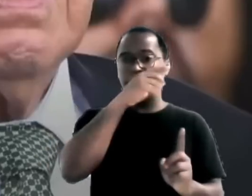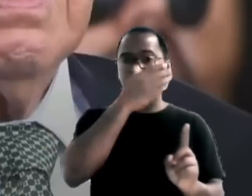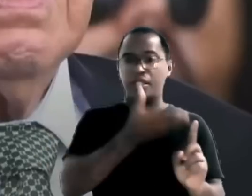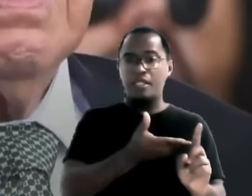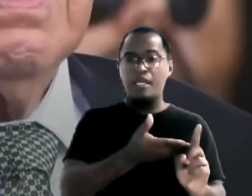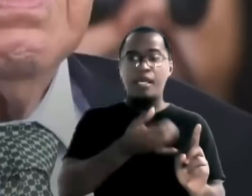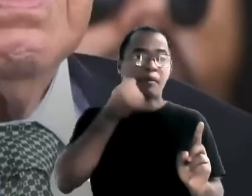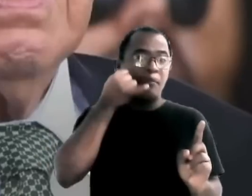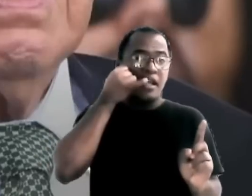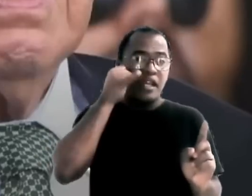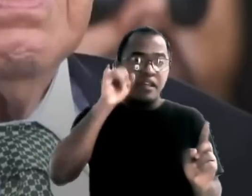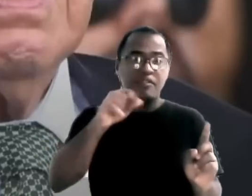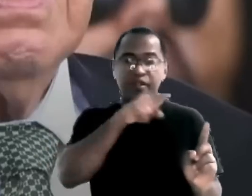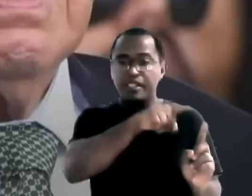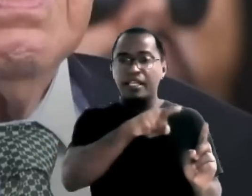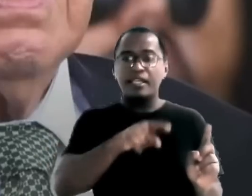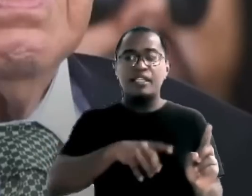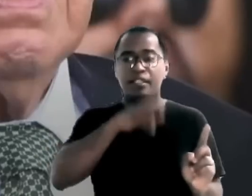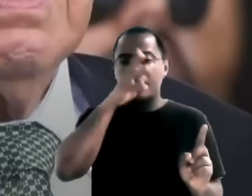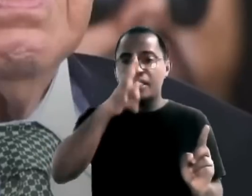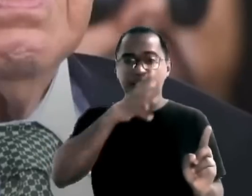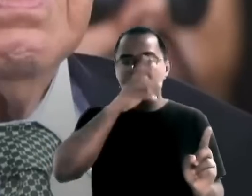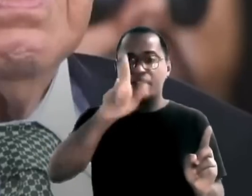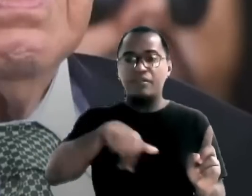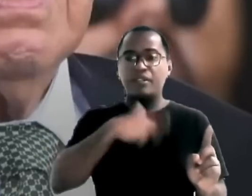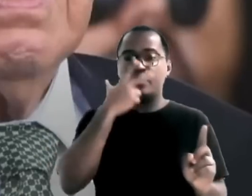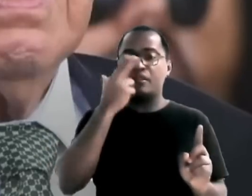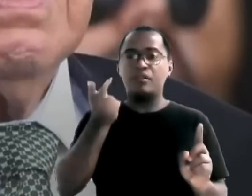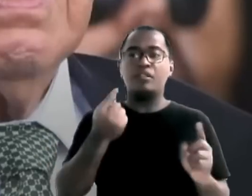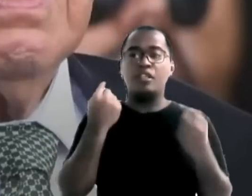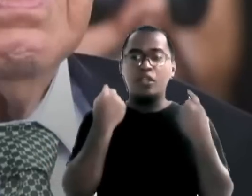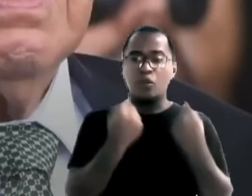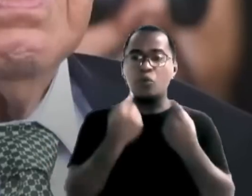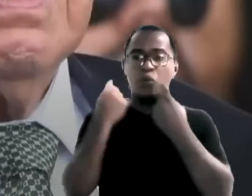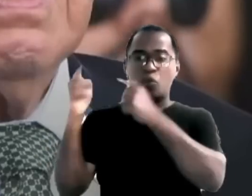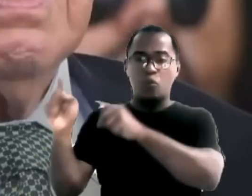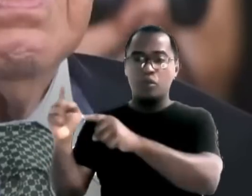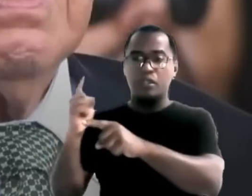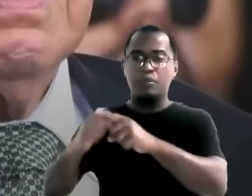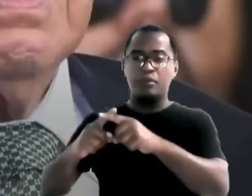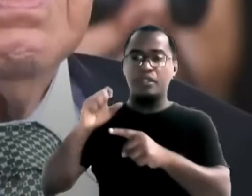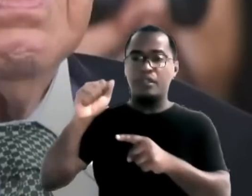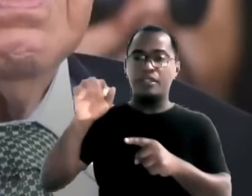drástica em relação às atitudes que são tomadas por esse STF.